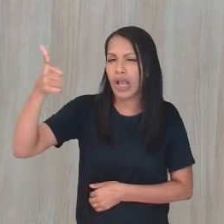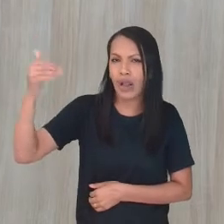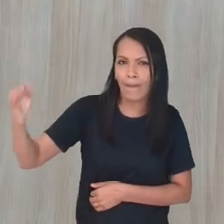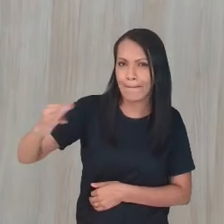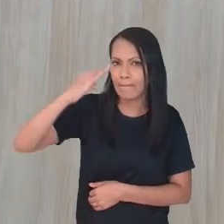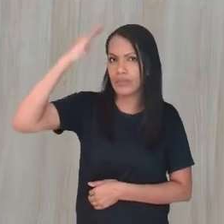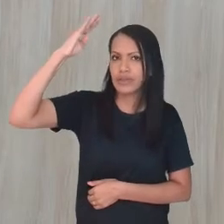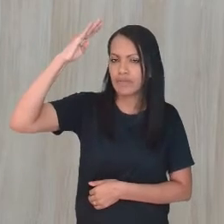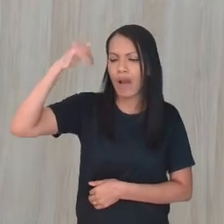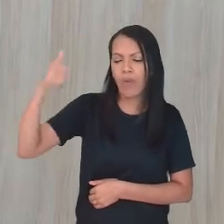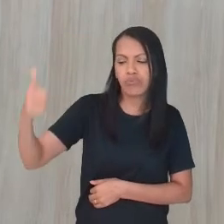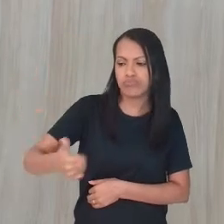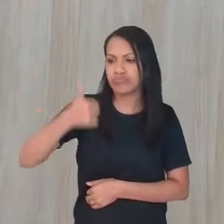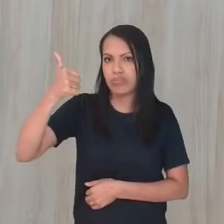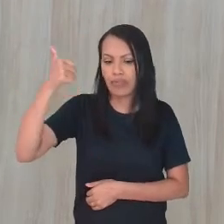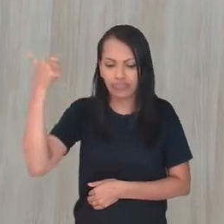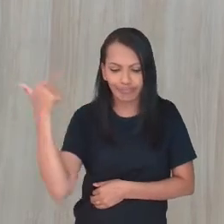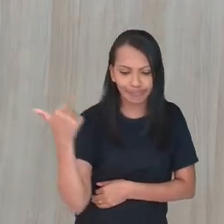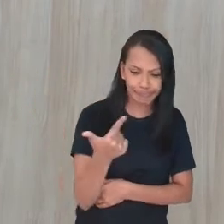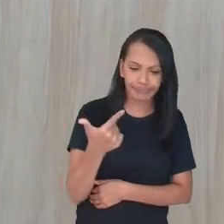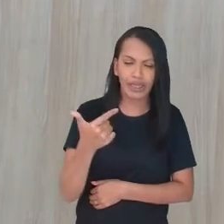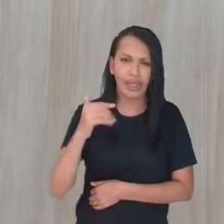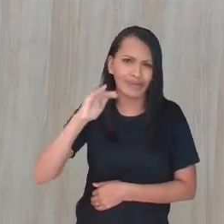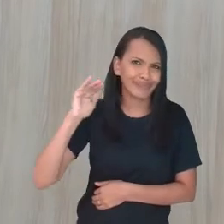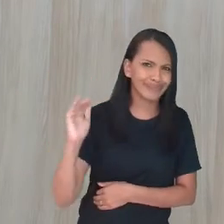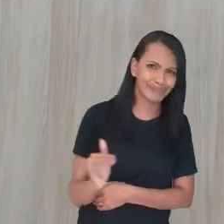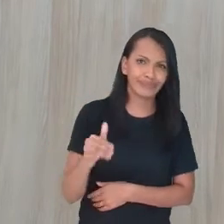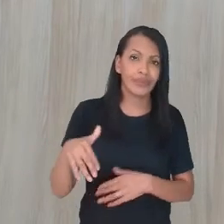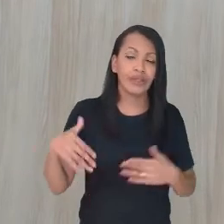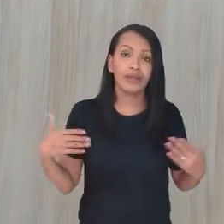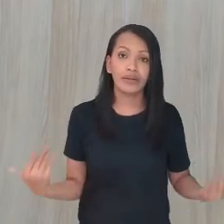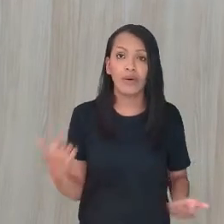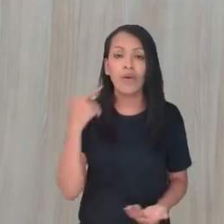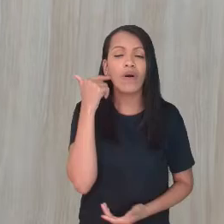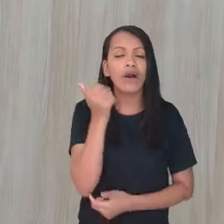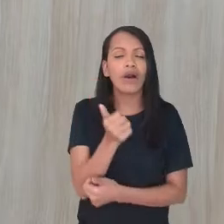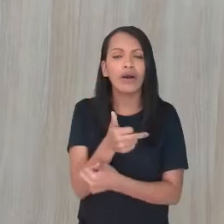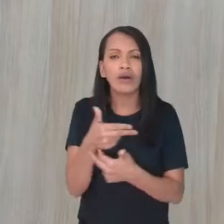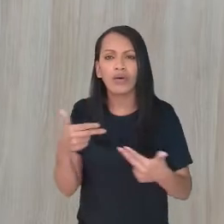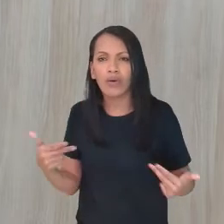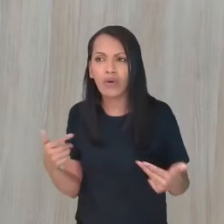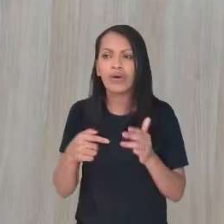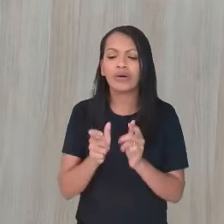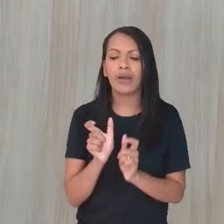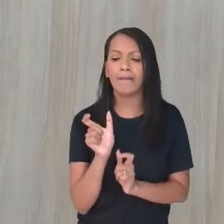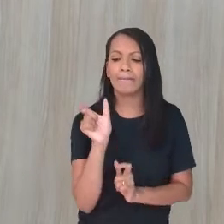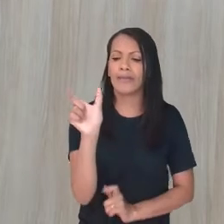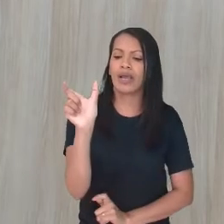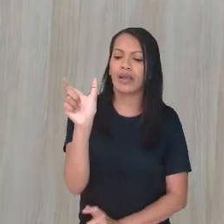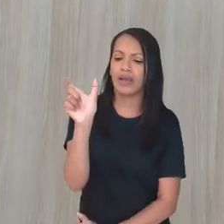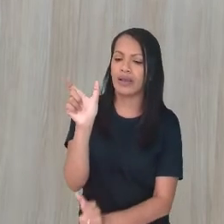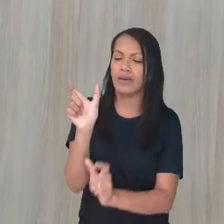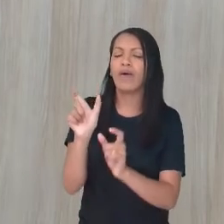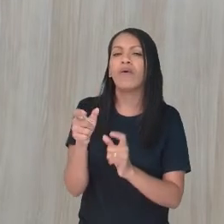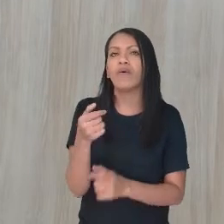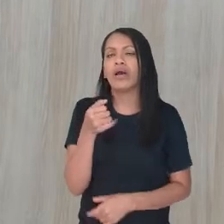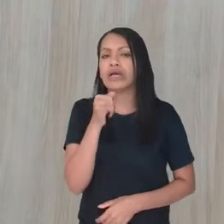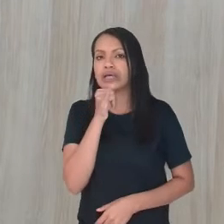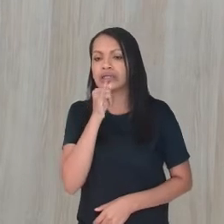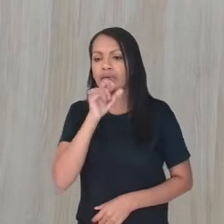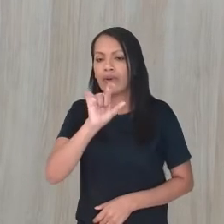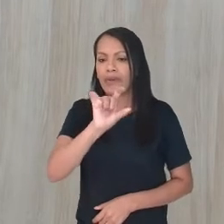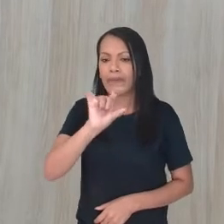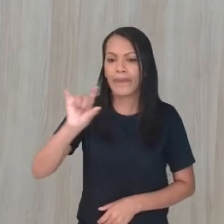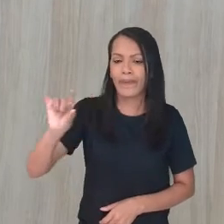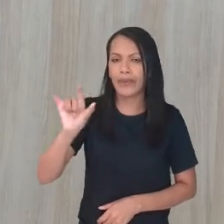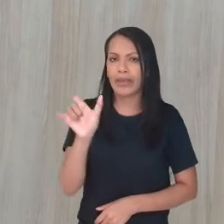principal? Destaque as informações mais importantes. É uma estratégia muito interessante, principalmente agora que